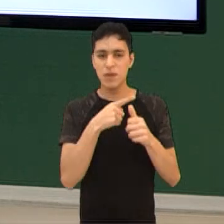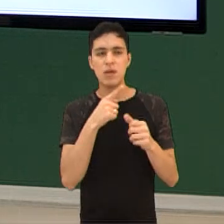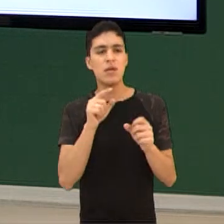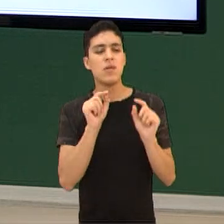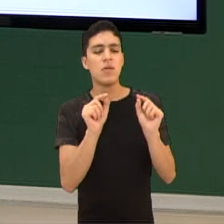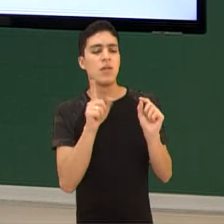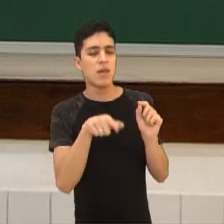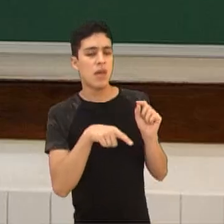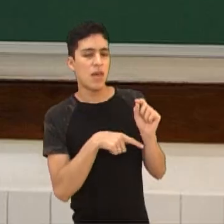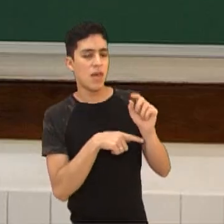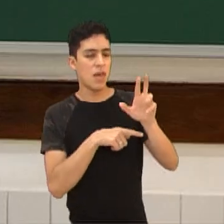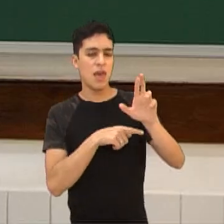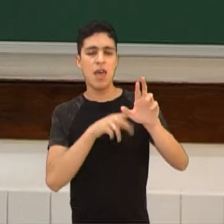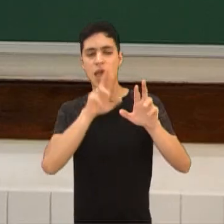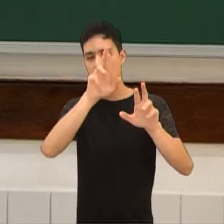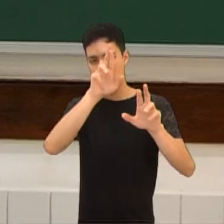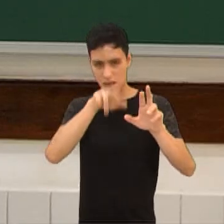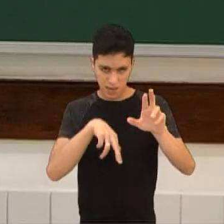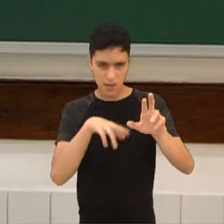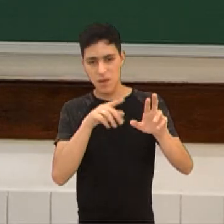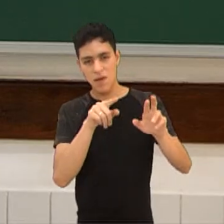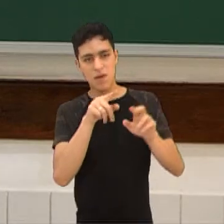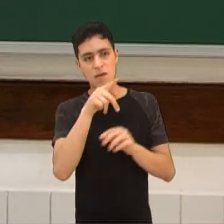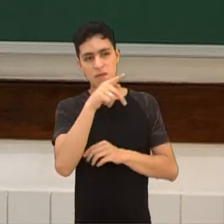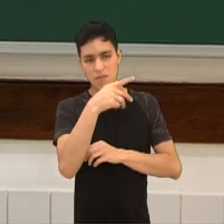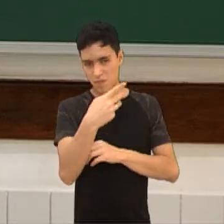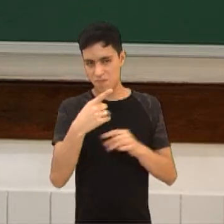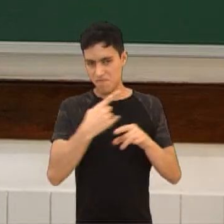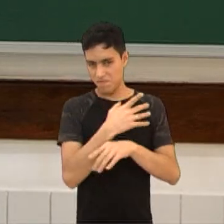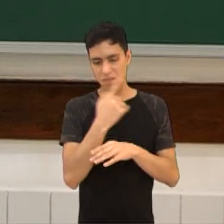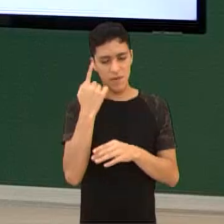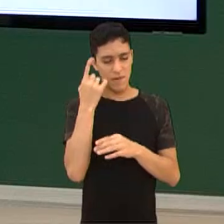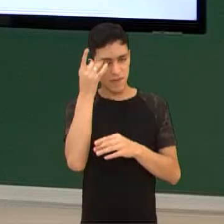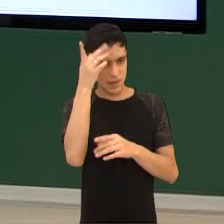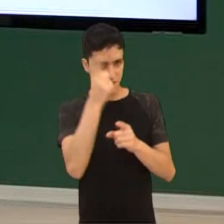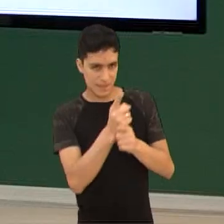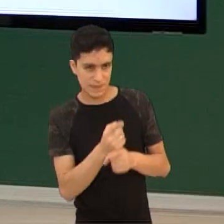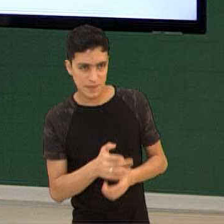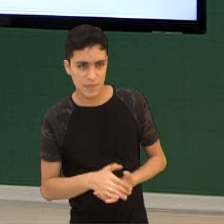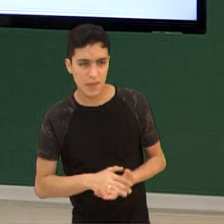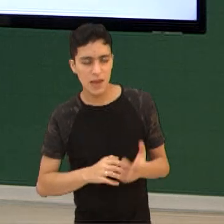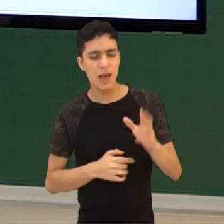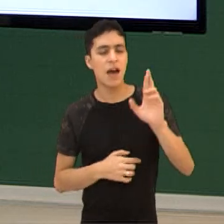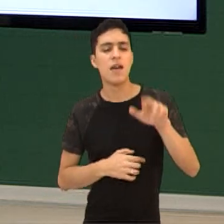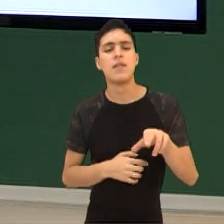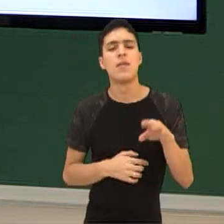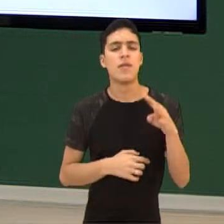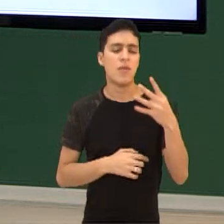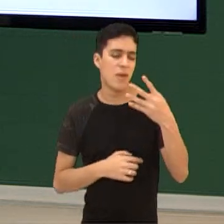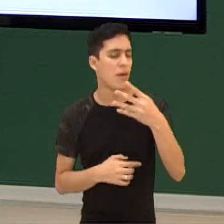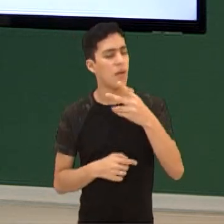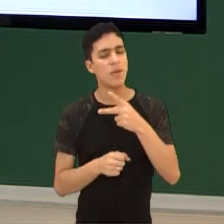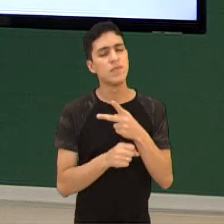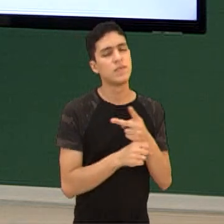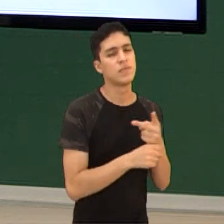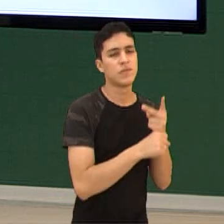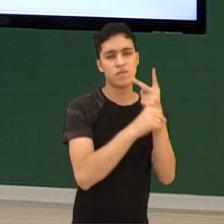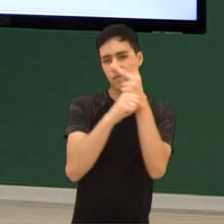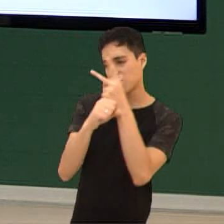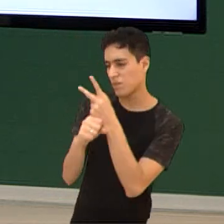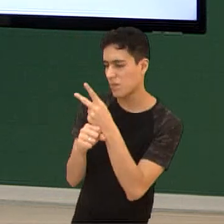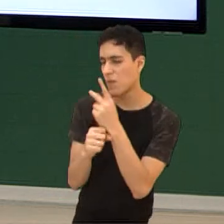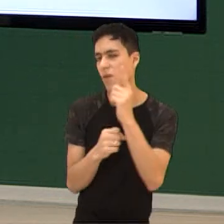tenho a razão, eu tenho qualquer termo da minha PA. Assim, já que a razão é 4, eu vou em busca do